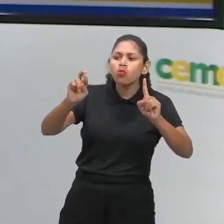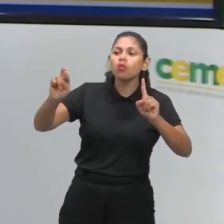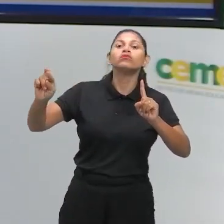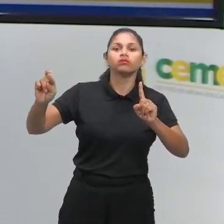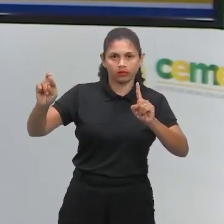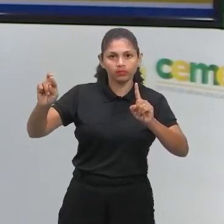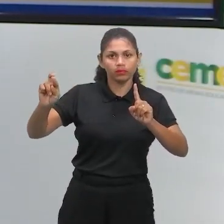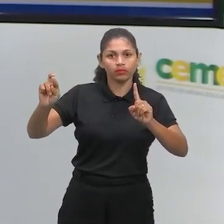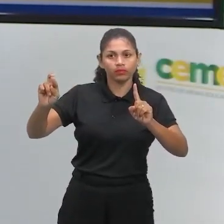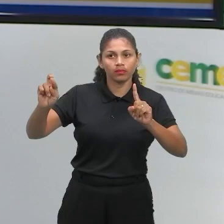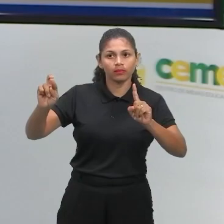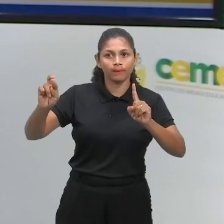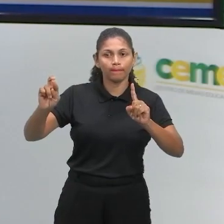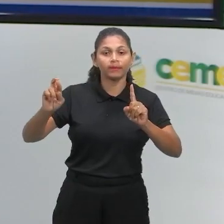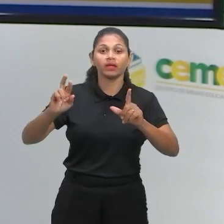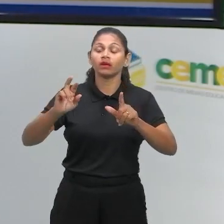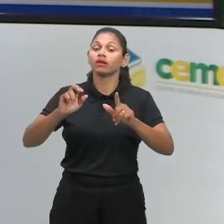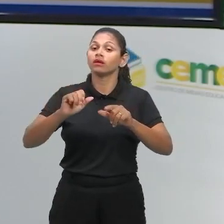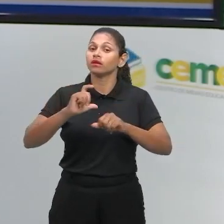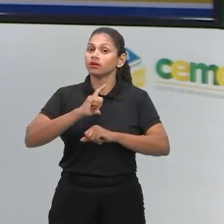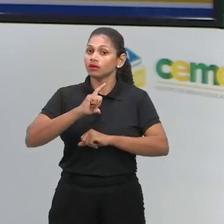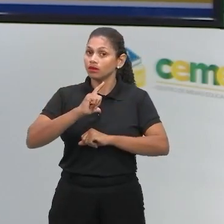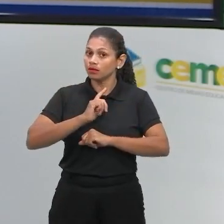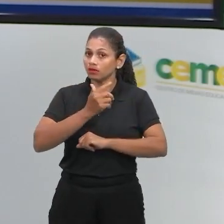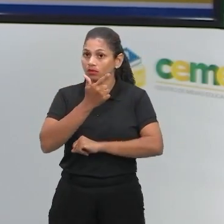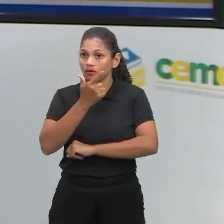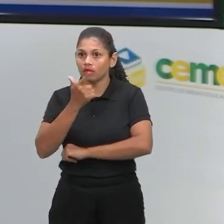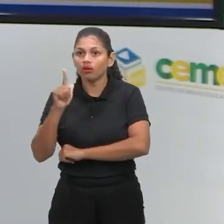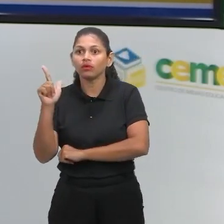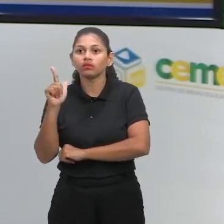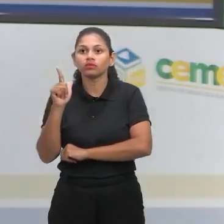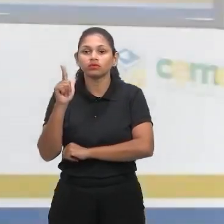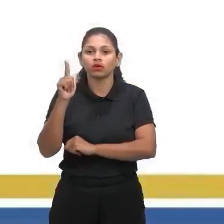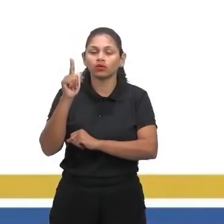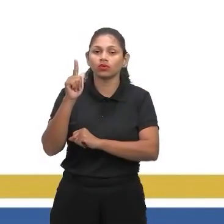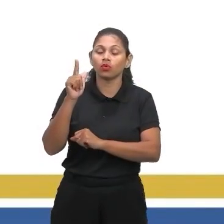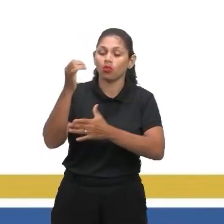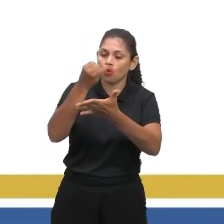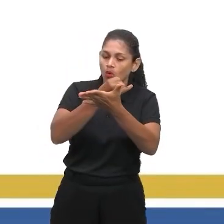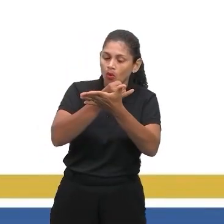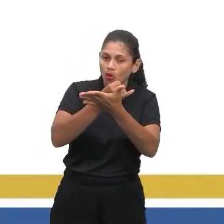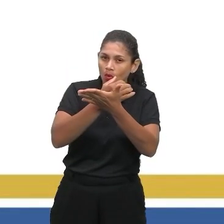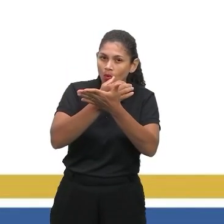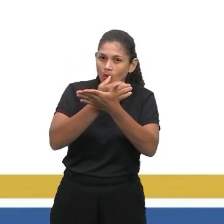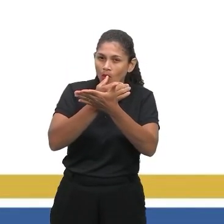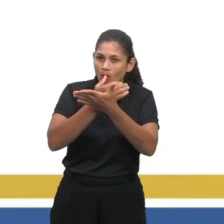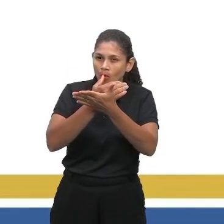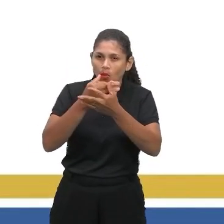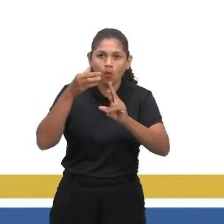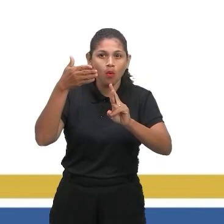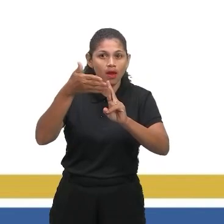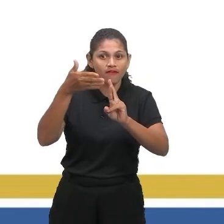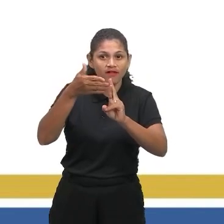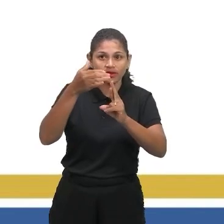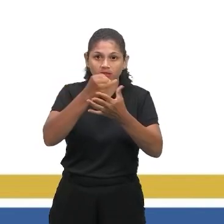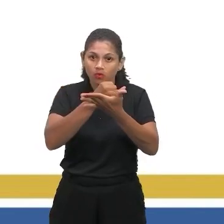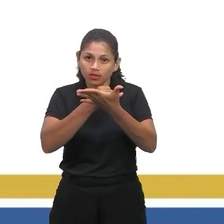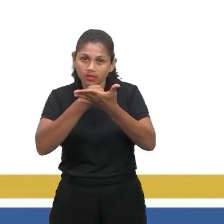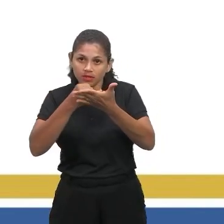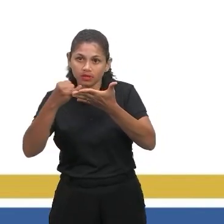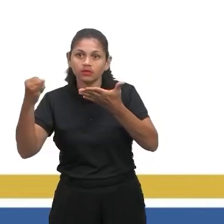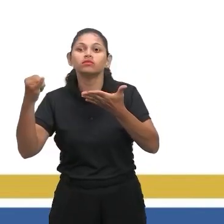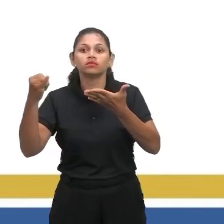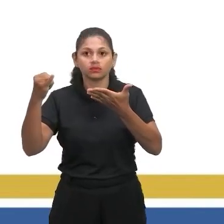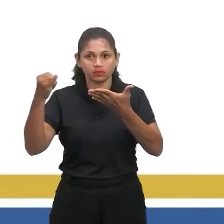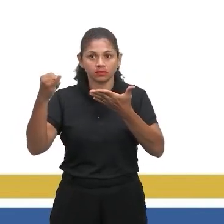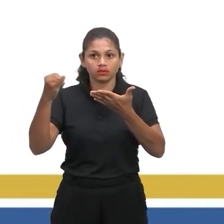e vou trazer aqui para você, que é o nosso referencial inercial e o nosso referencial não inercial. Nesse